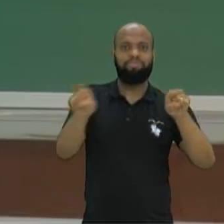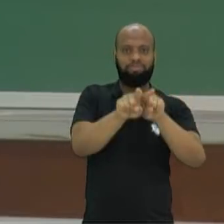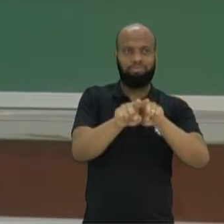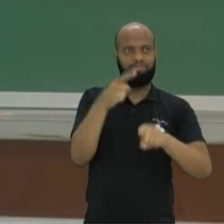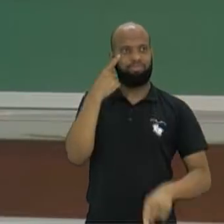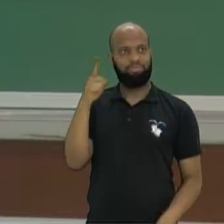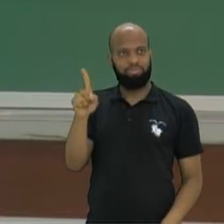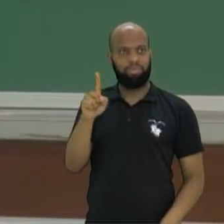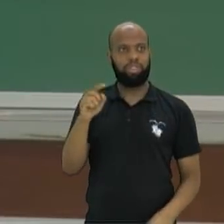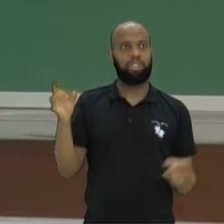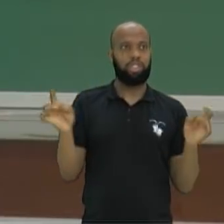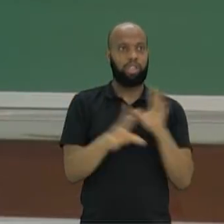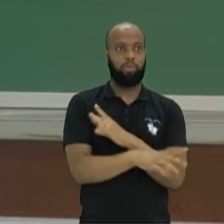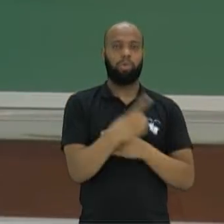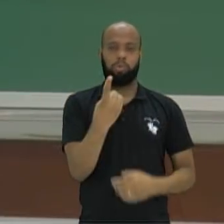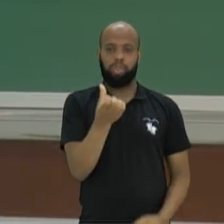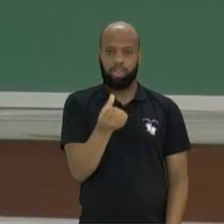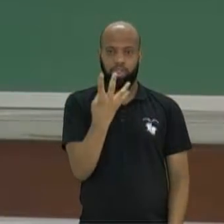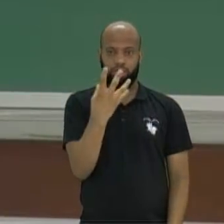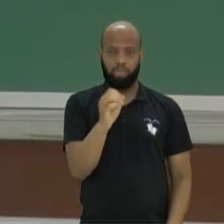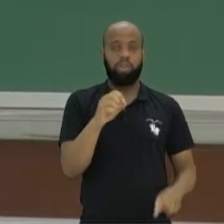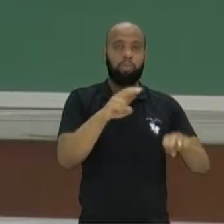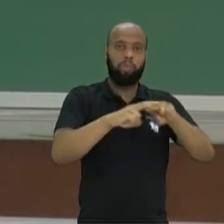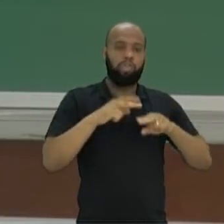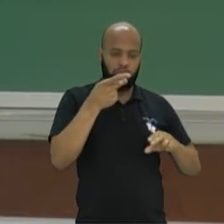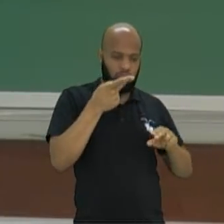1640. Por isso que fala que a União Ibérica é de